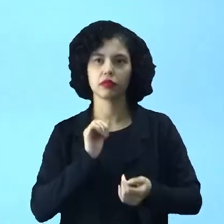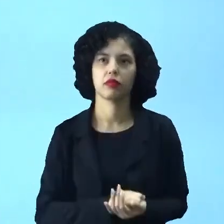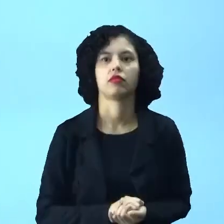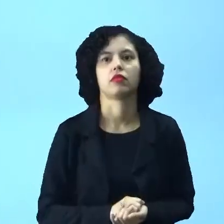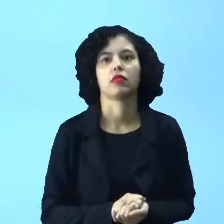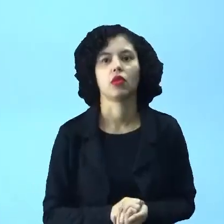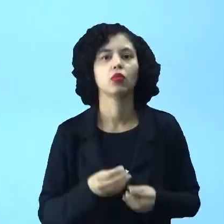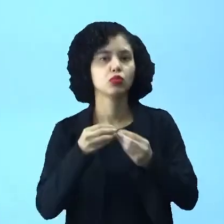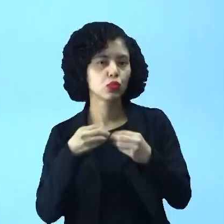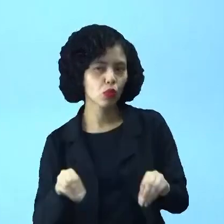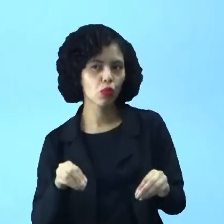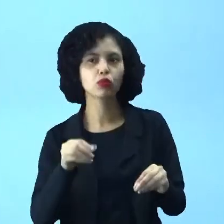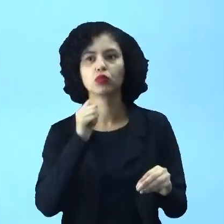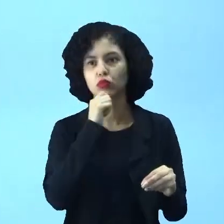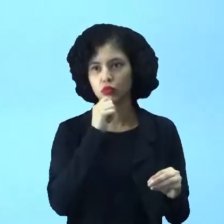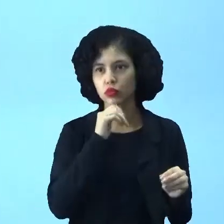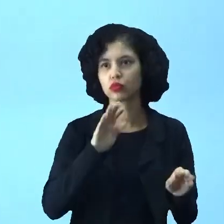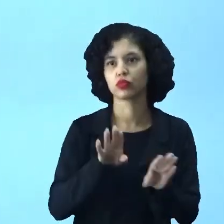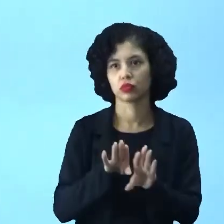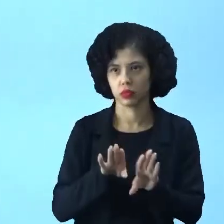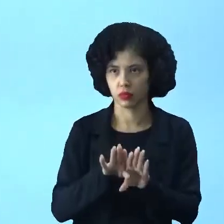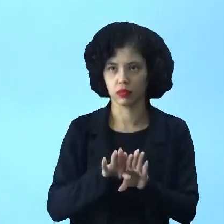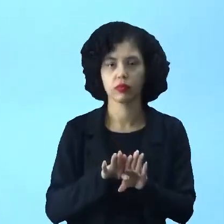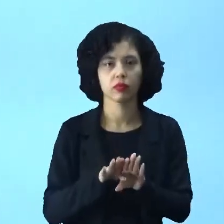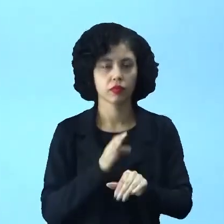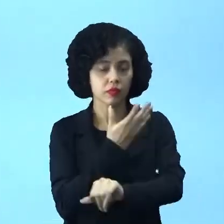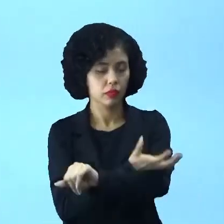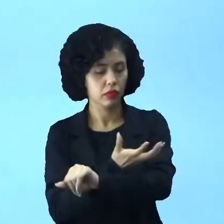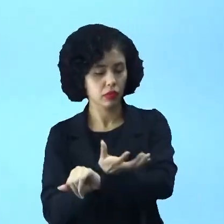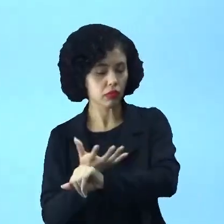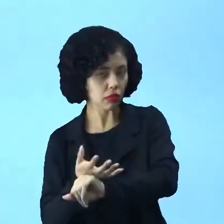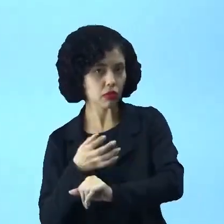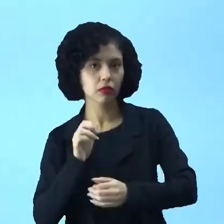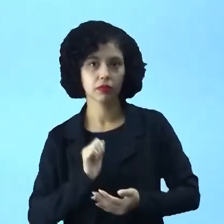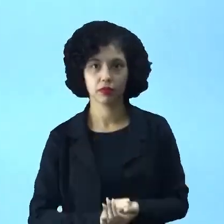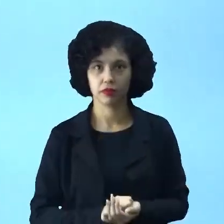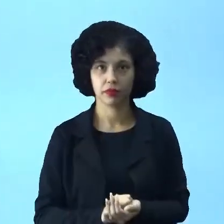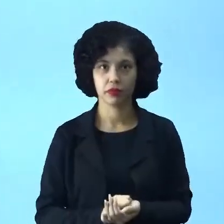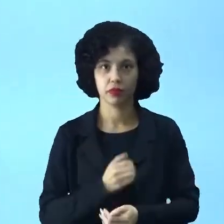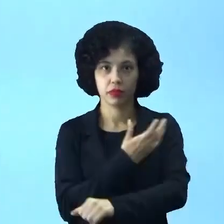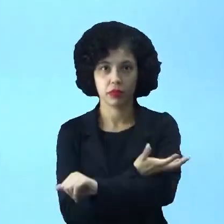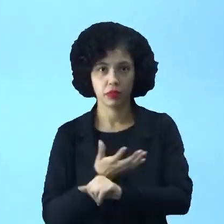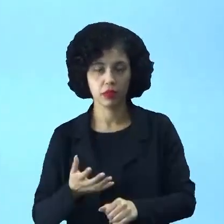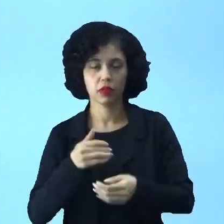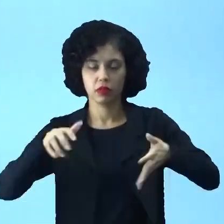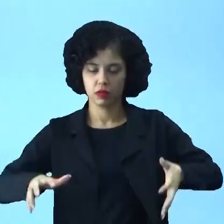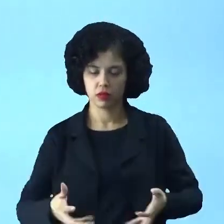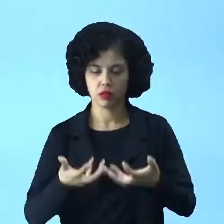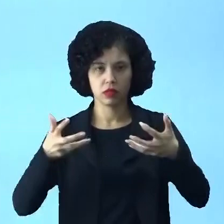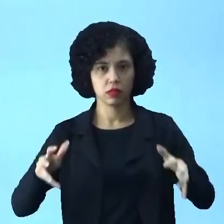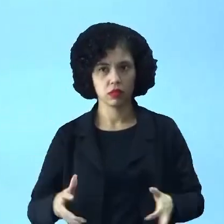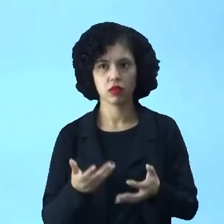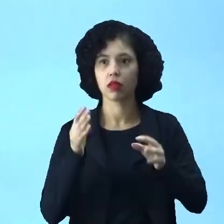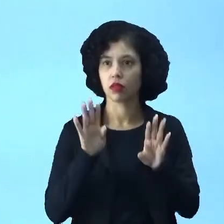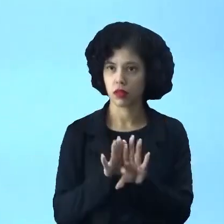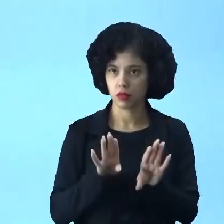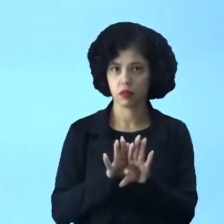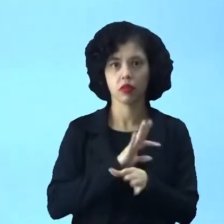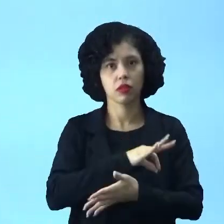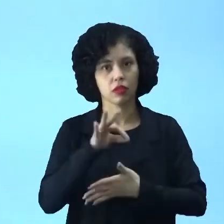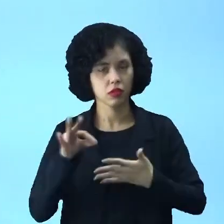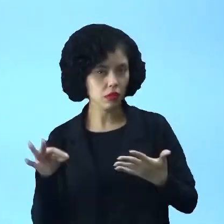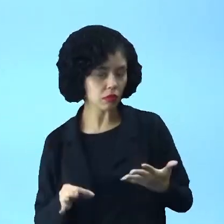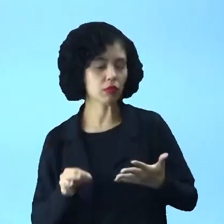os ovos, né? Tem também alimento de origem vegetal, né, quando se come aí vegetais, legumes, né? E também tem elementos de